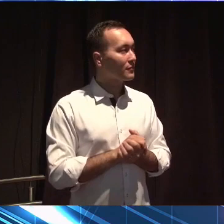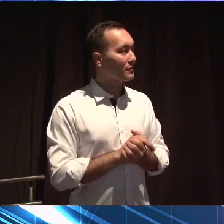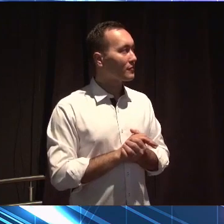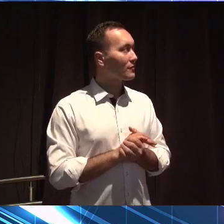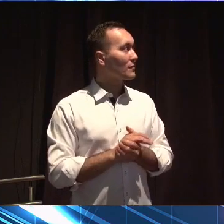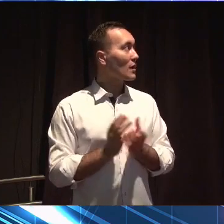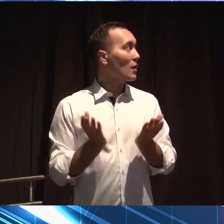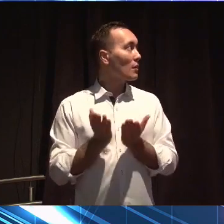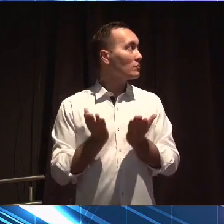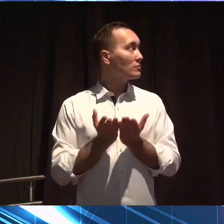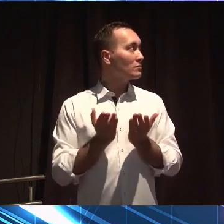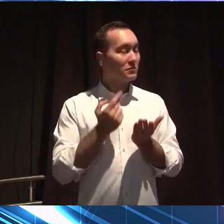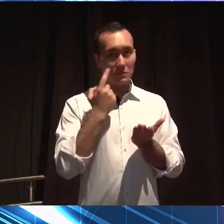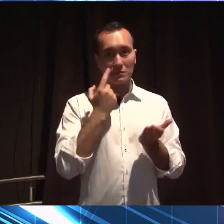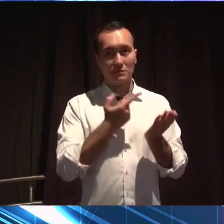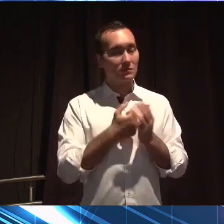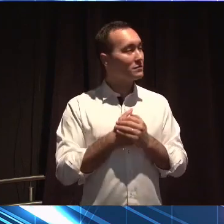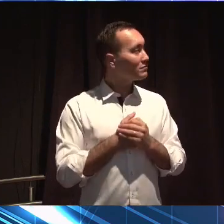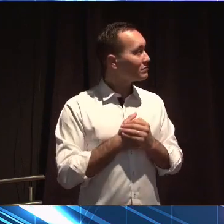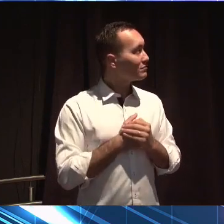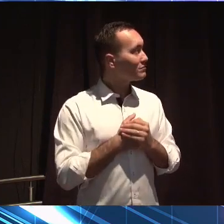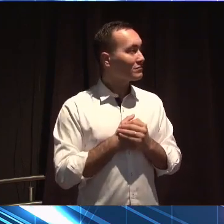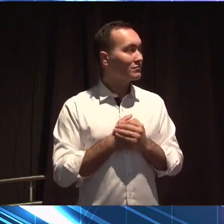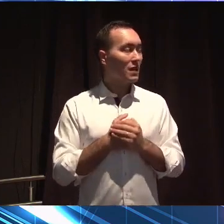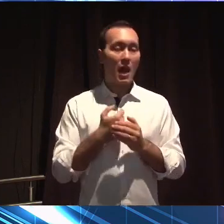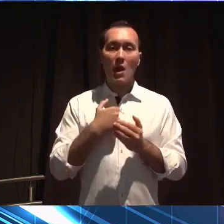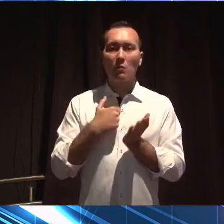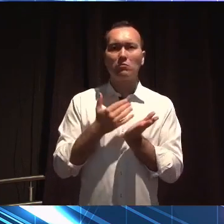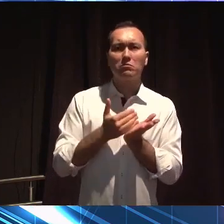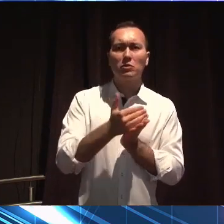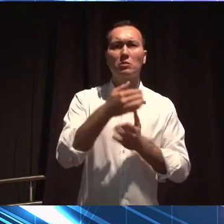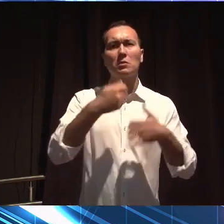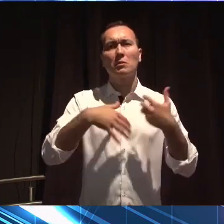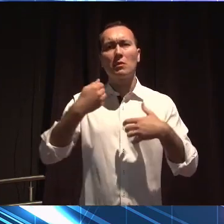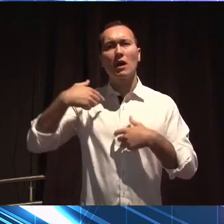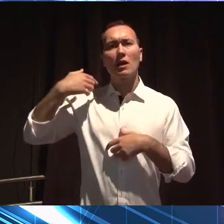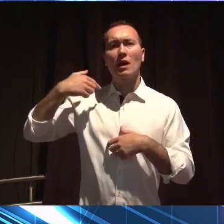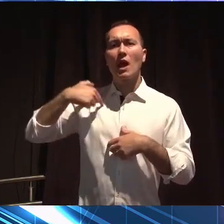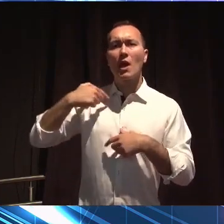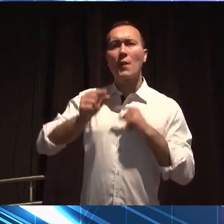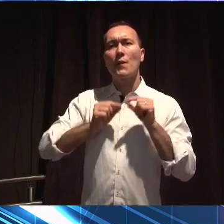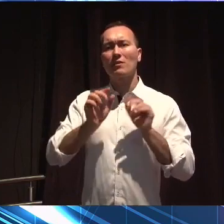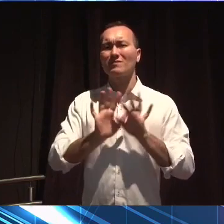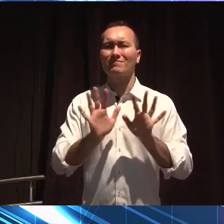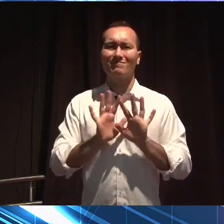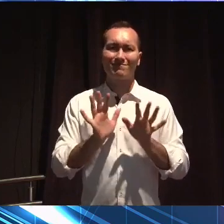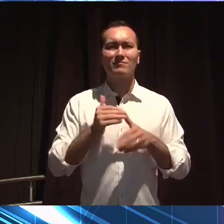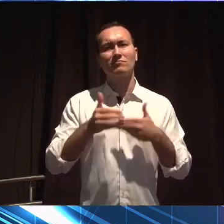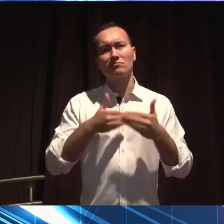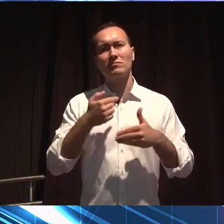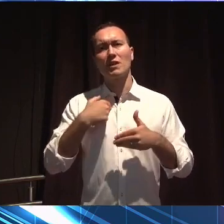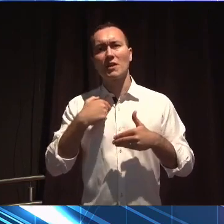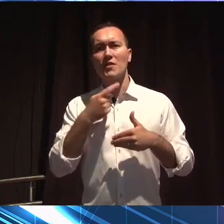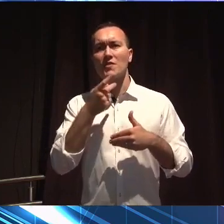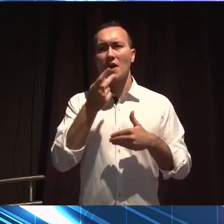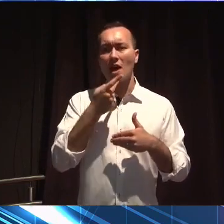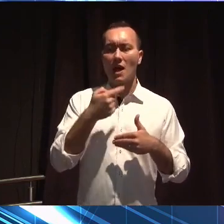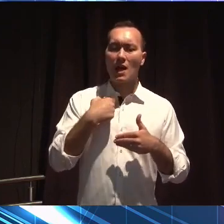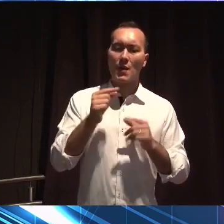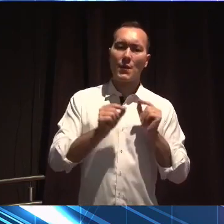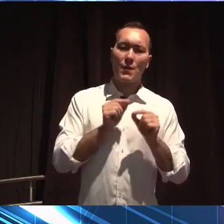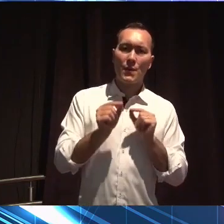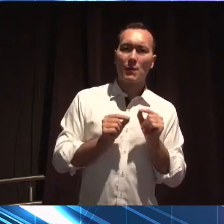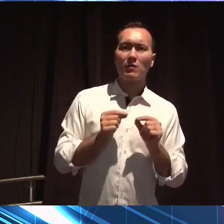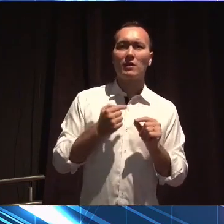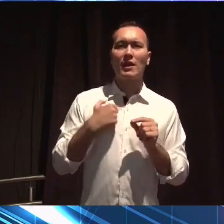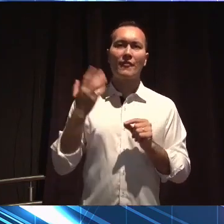ensina, nobody cares about you, então não vou perder grande tempo com a apresentação em relação à minha pessoa, tá bom? À medida que a gente for avançando, a gente vai conversando um